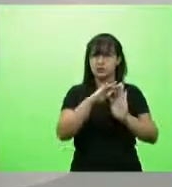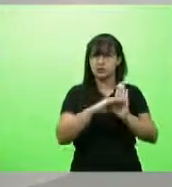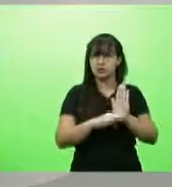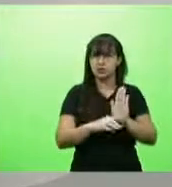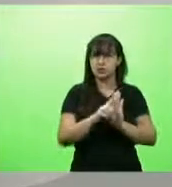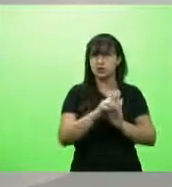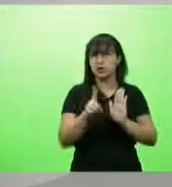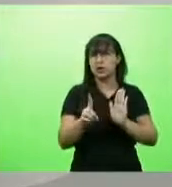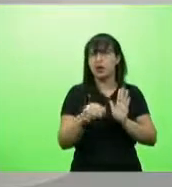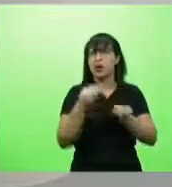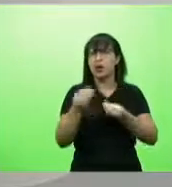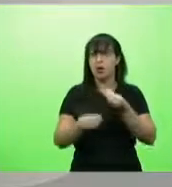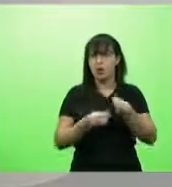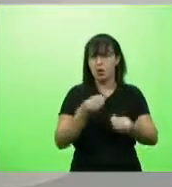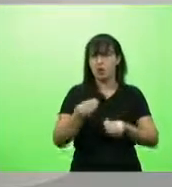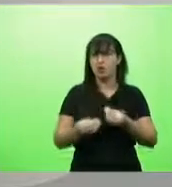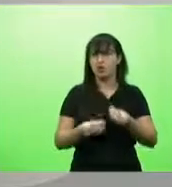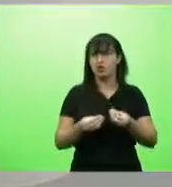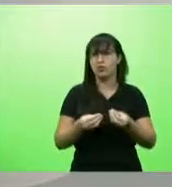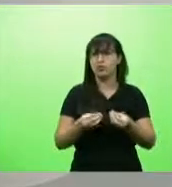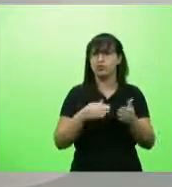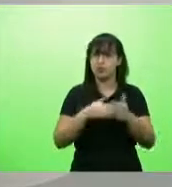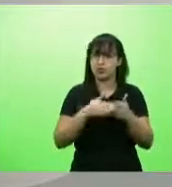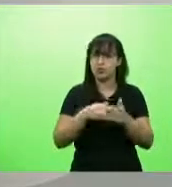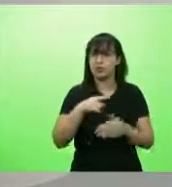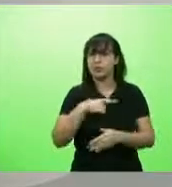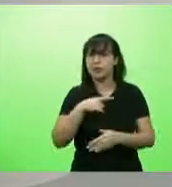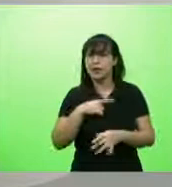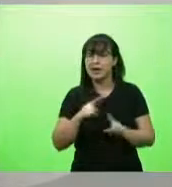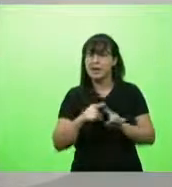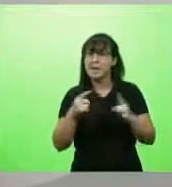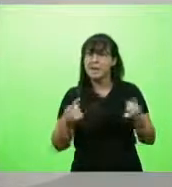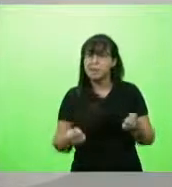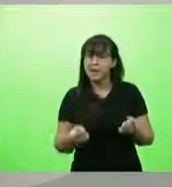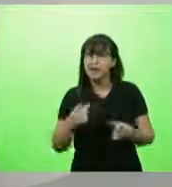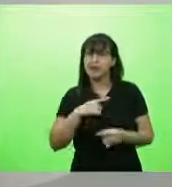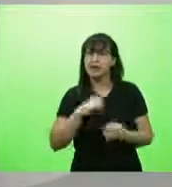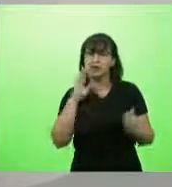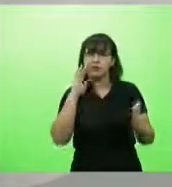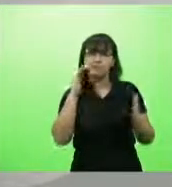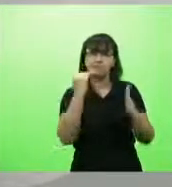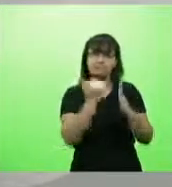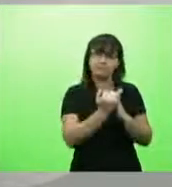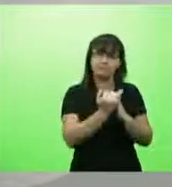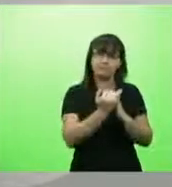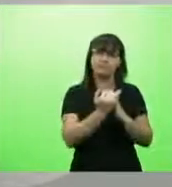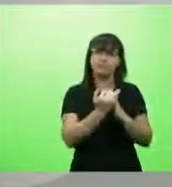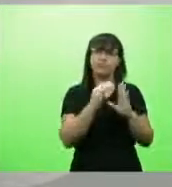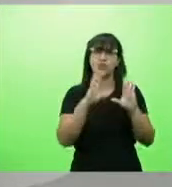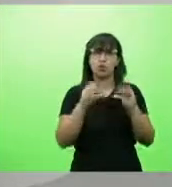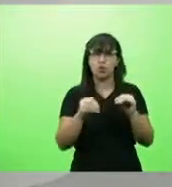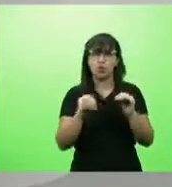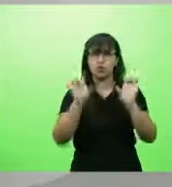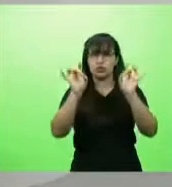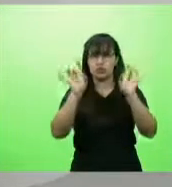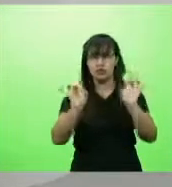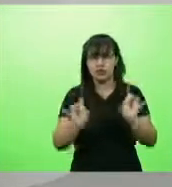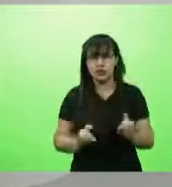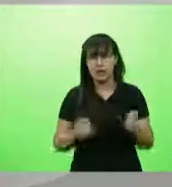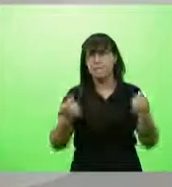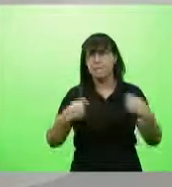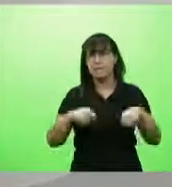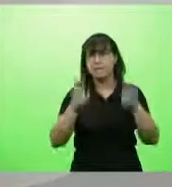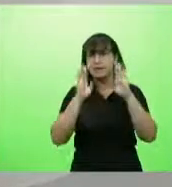limitações, mas vai também, em meu ver, respeitar essas nuances todas que precisam ser